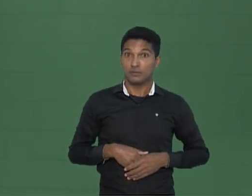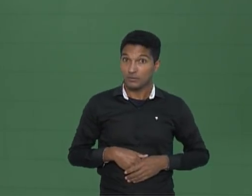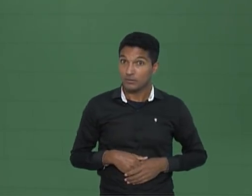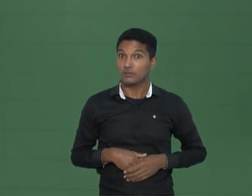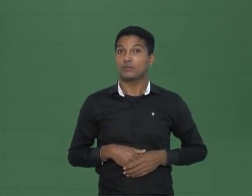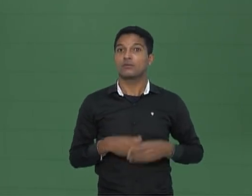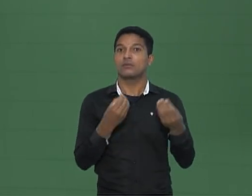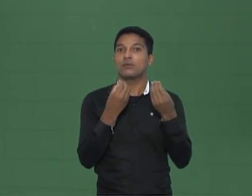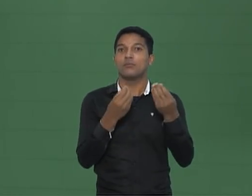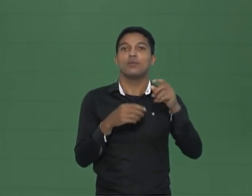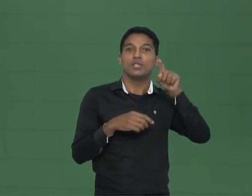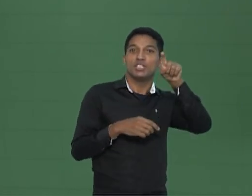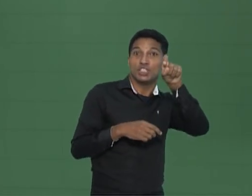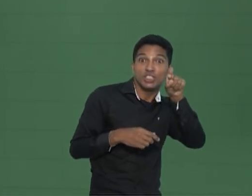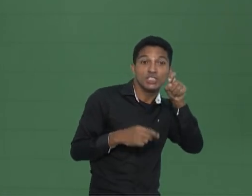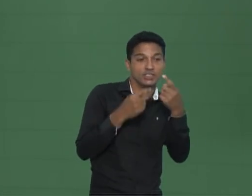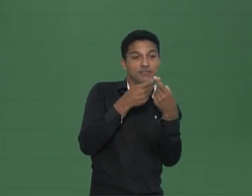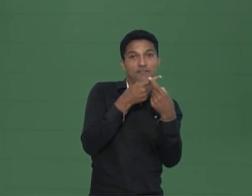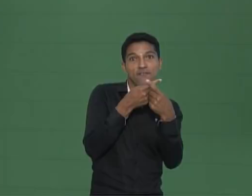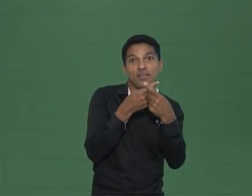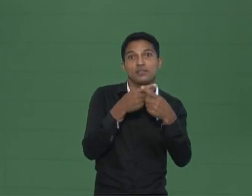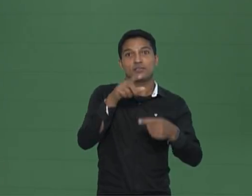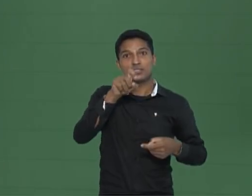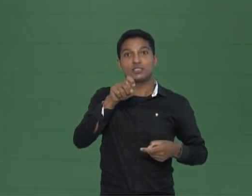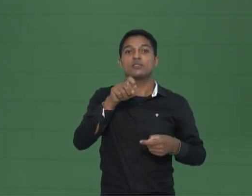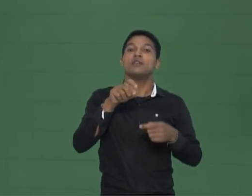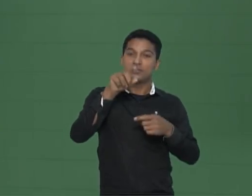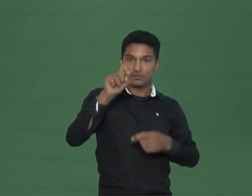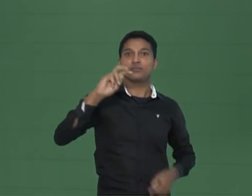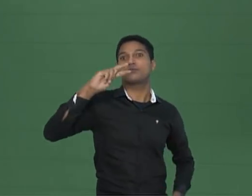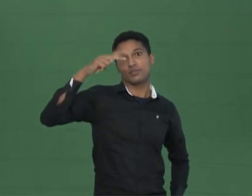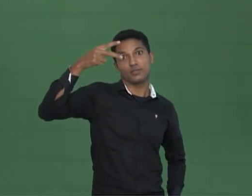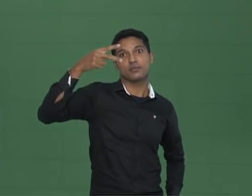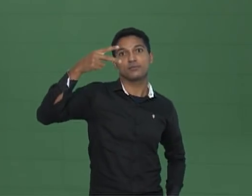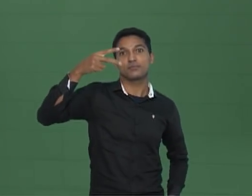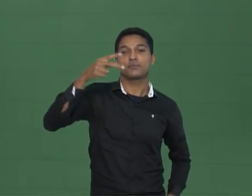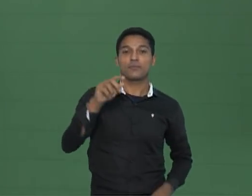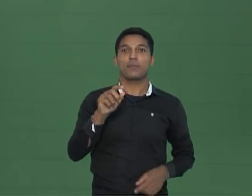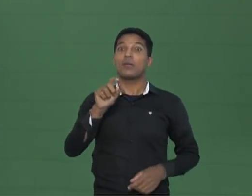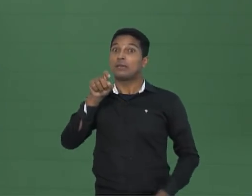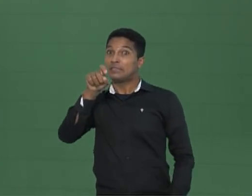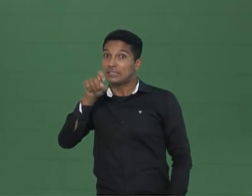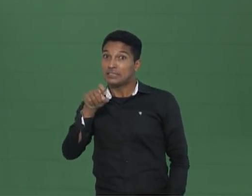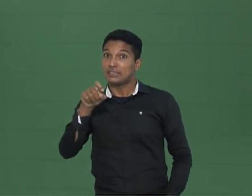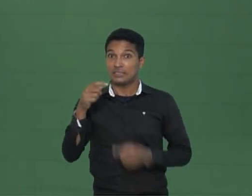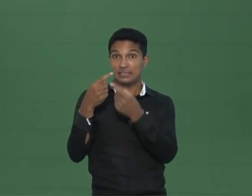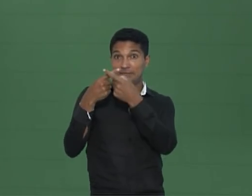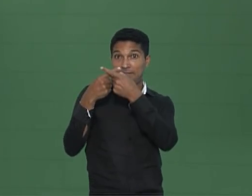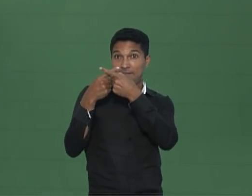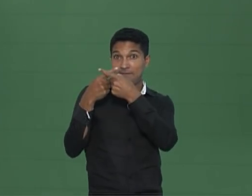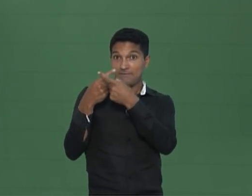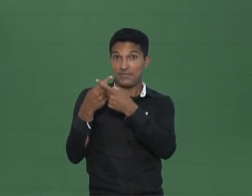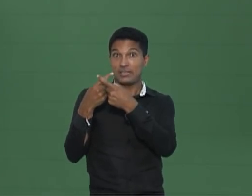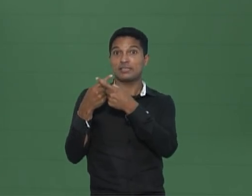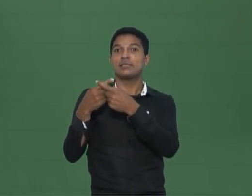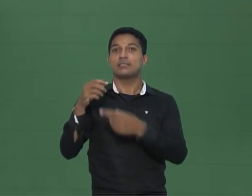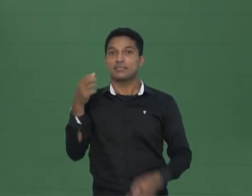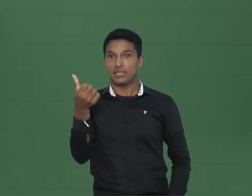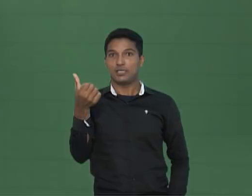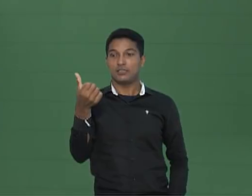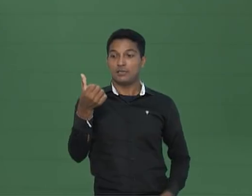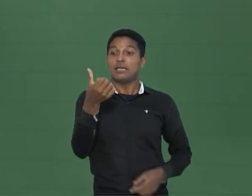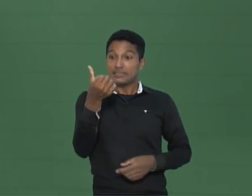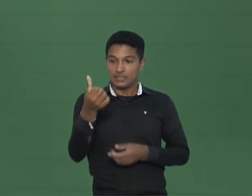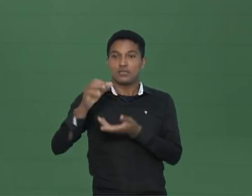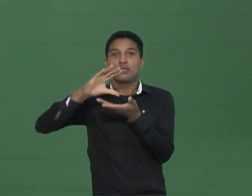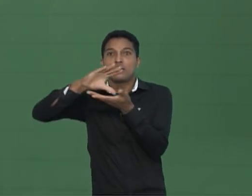x vezes x, x ao quadrado. X vezes 6, eu vou repetir o 6,